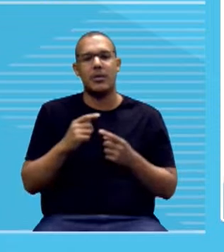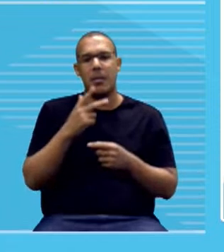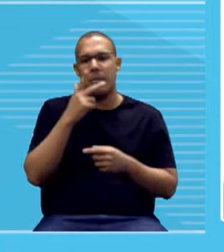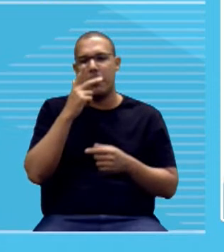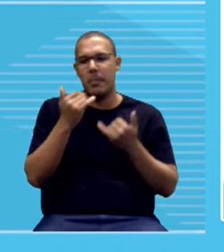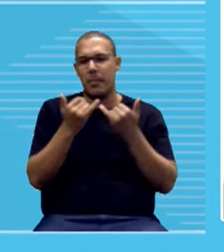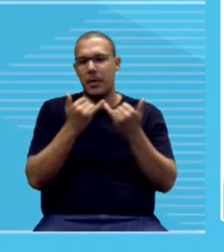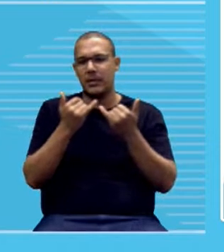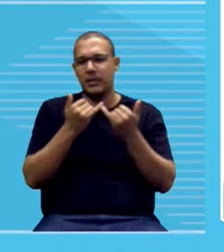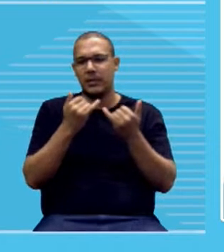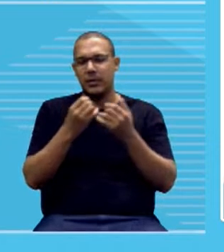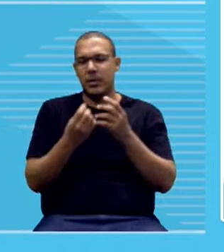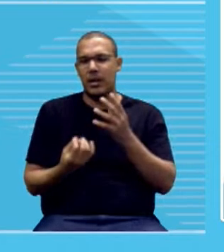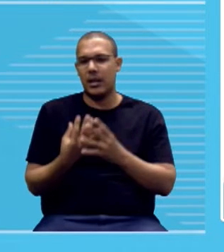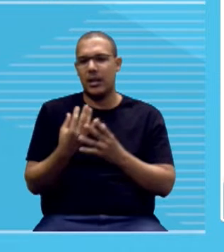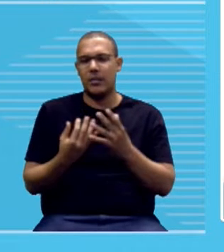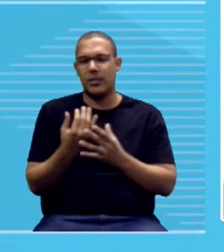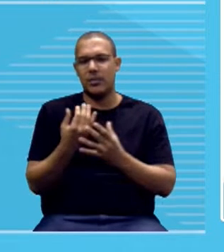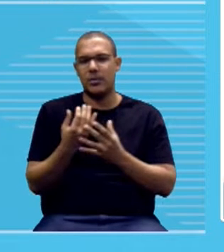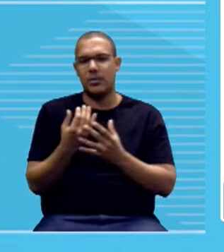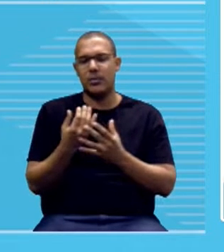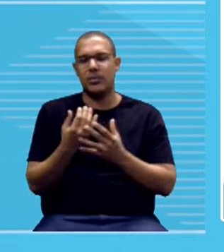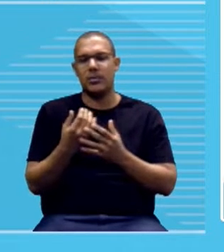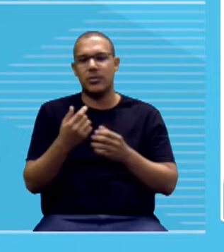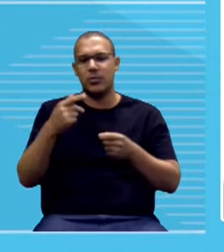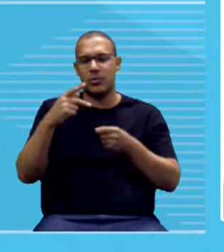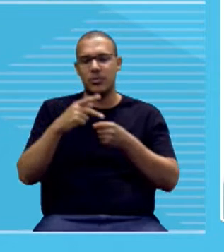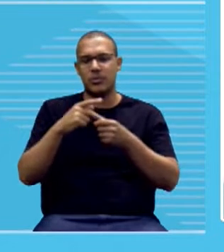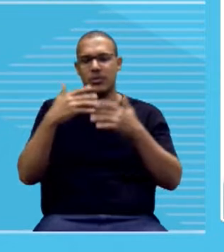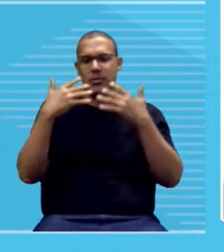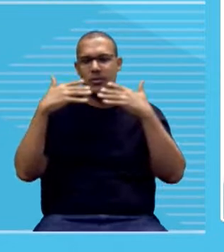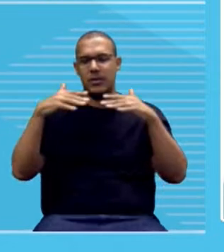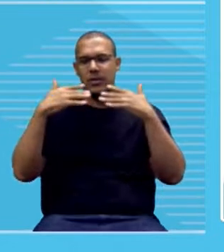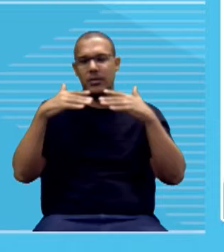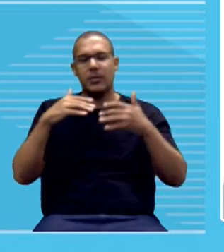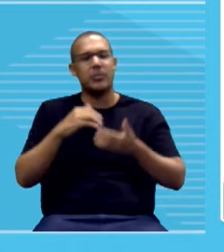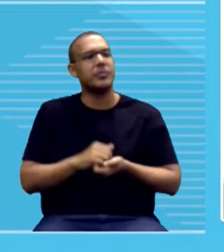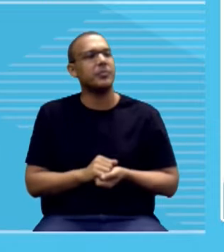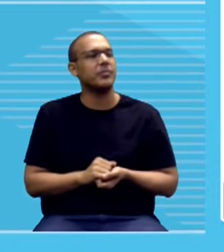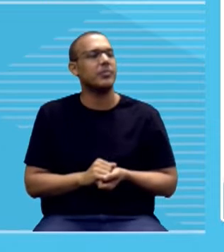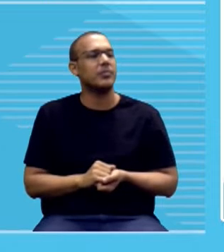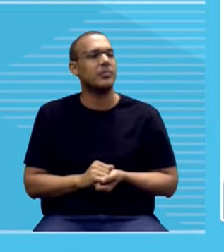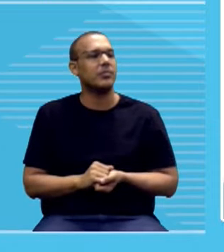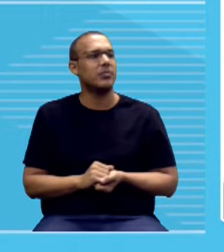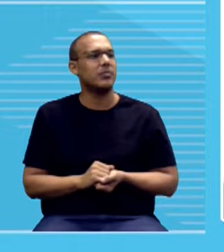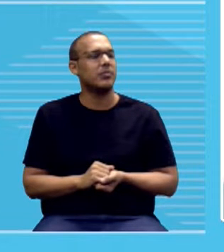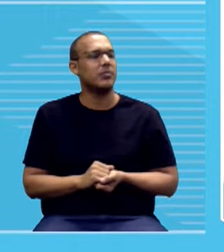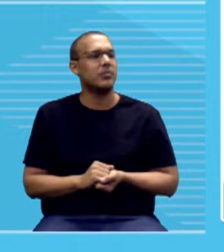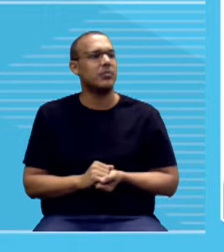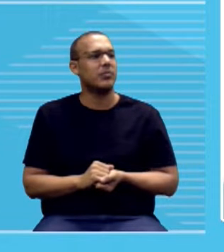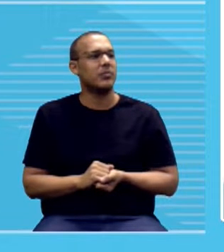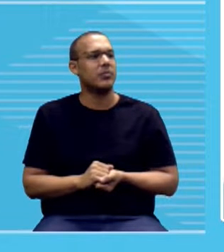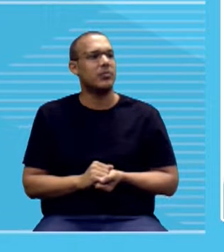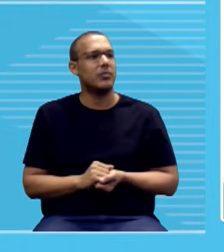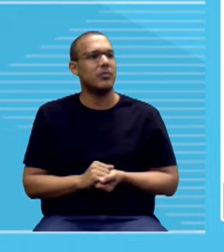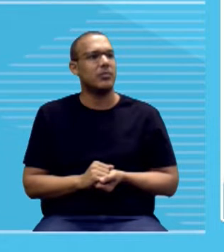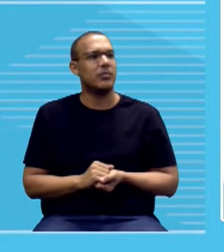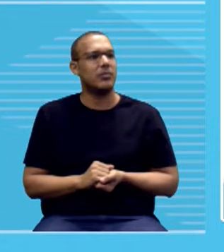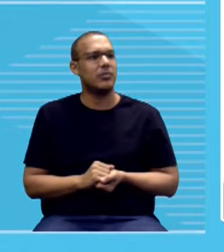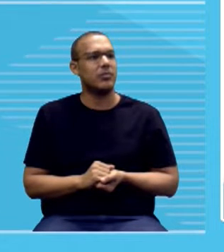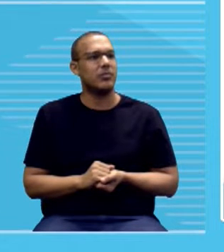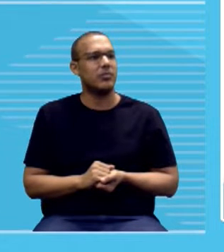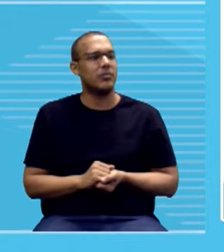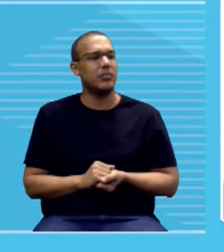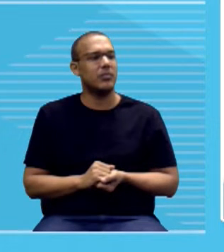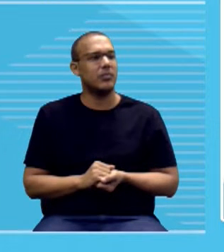combustível natural. Então, você tem esse objetivo de você ter o combustível de urânio sólido,